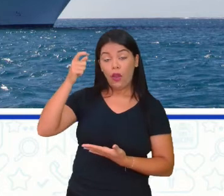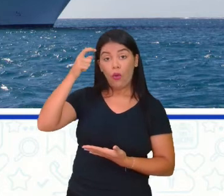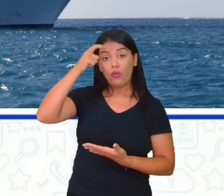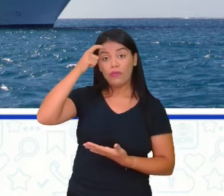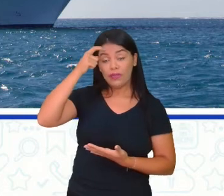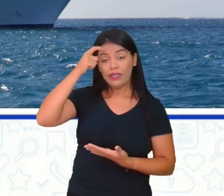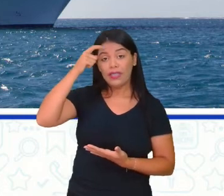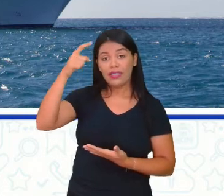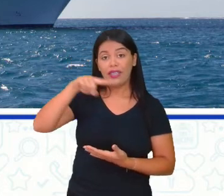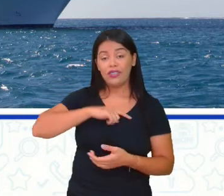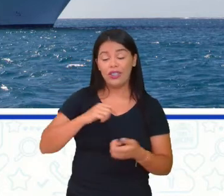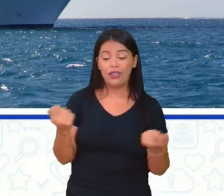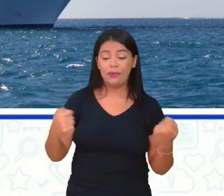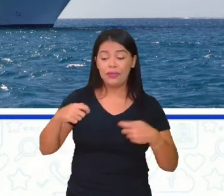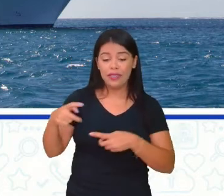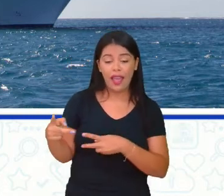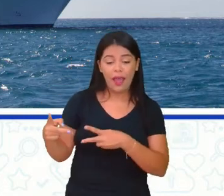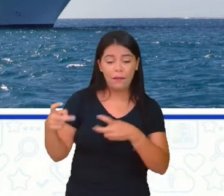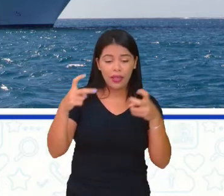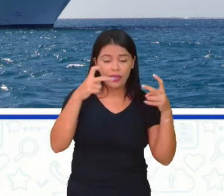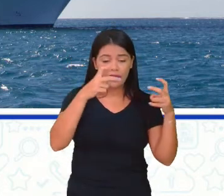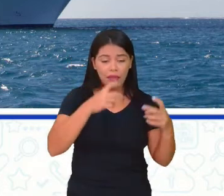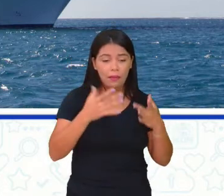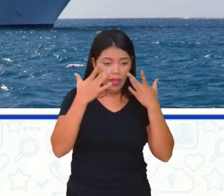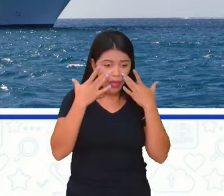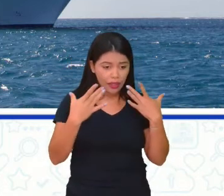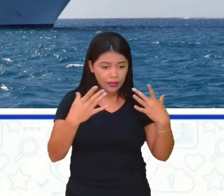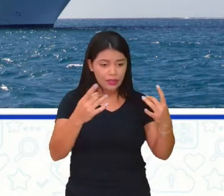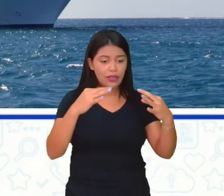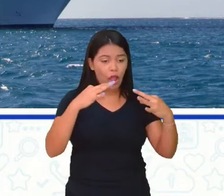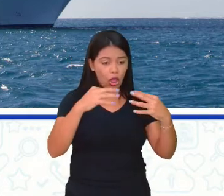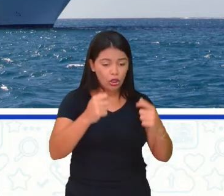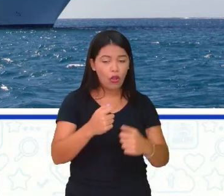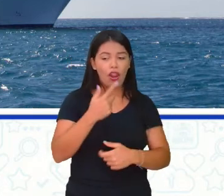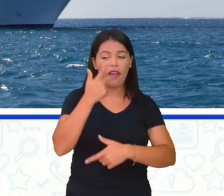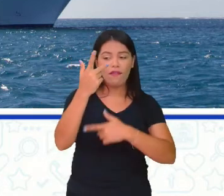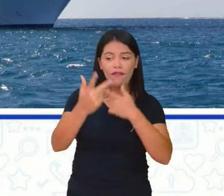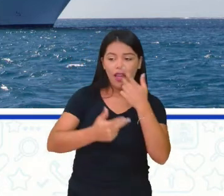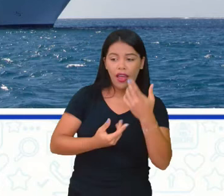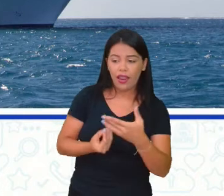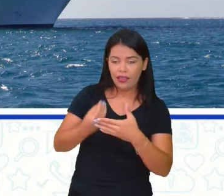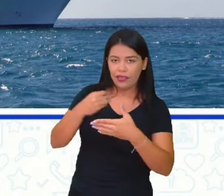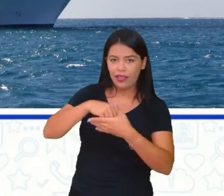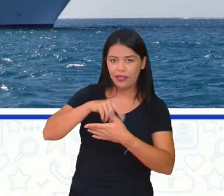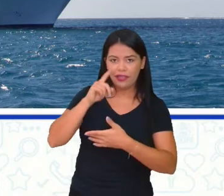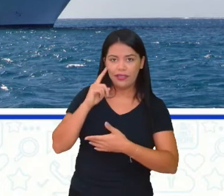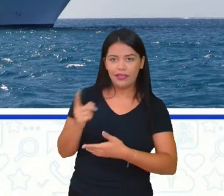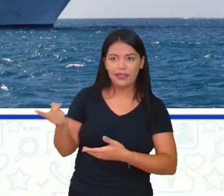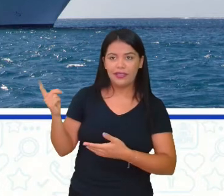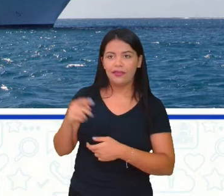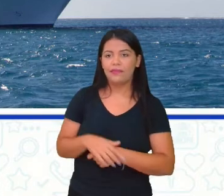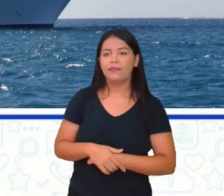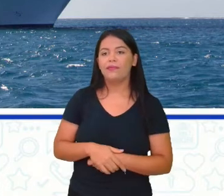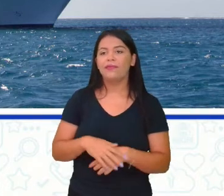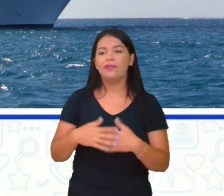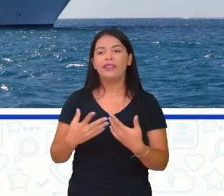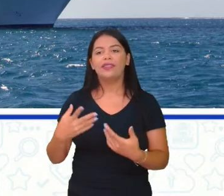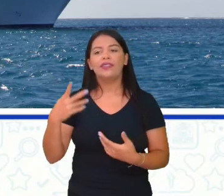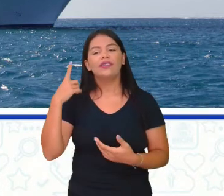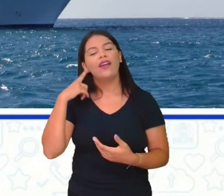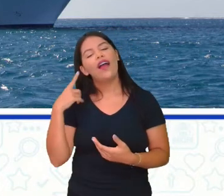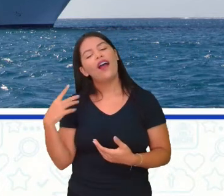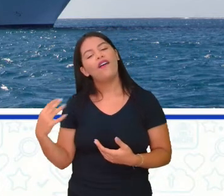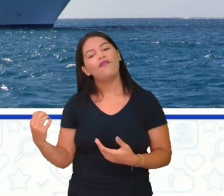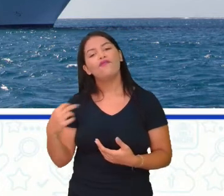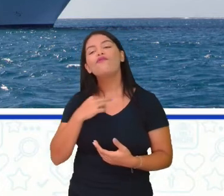em todo o discurso aí incutido, implícito neste poema. Diz assim, a voz da minha bisavó